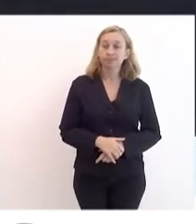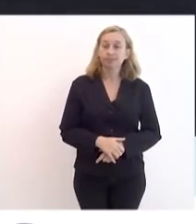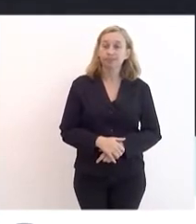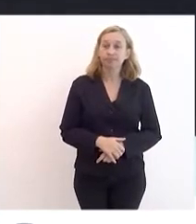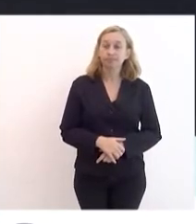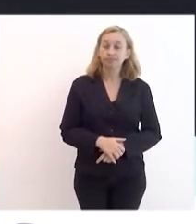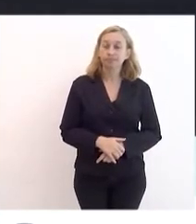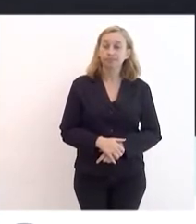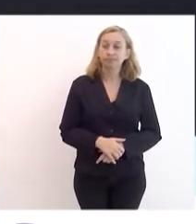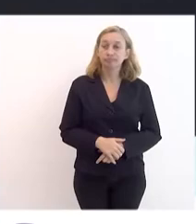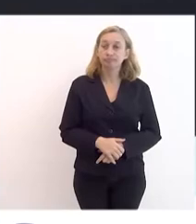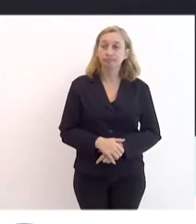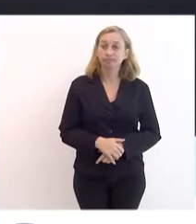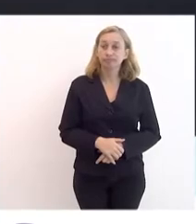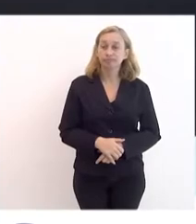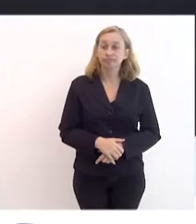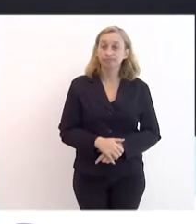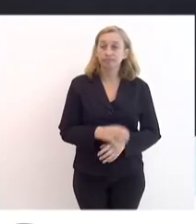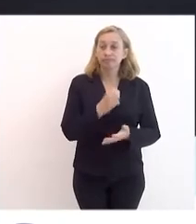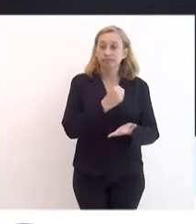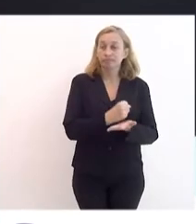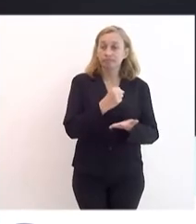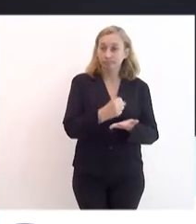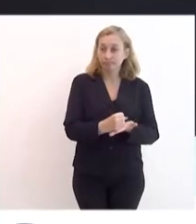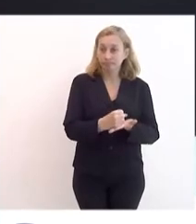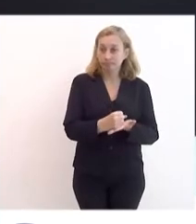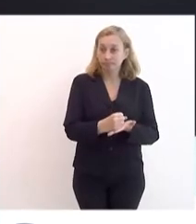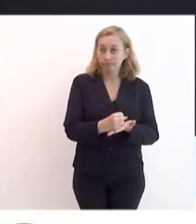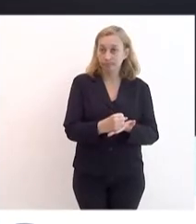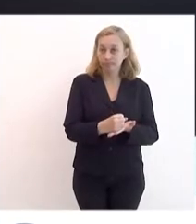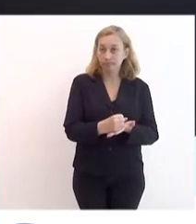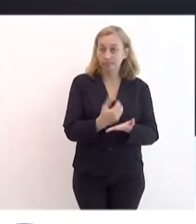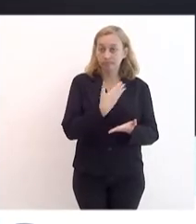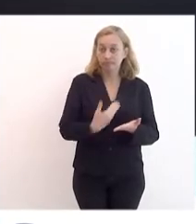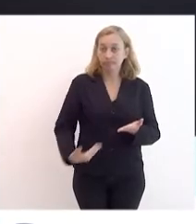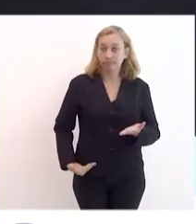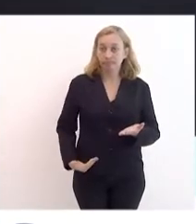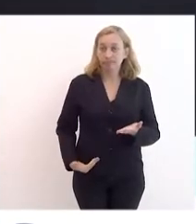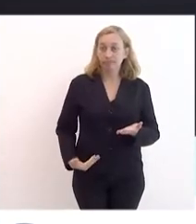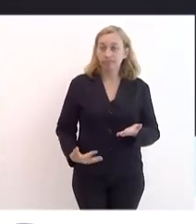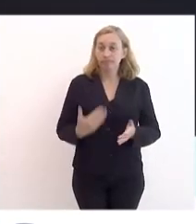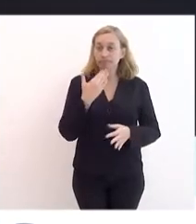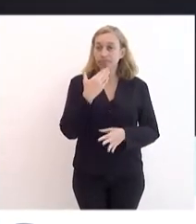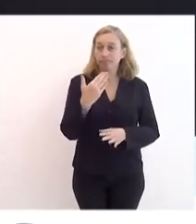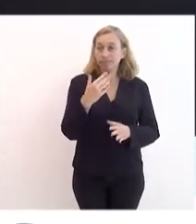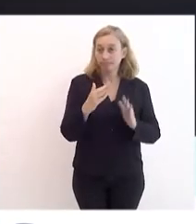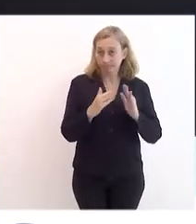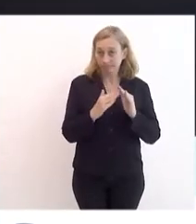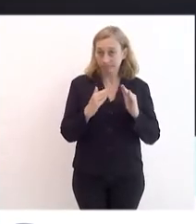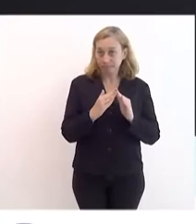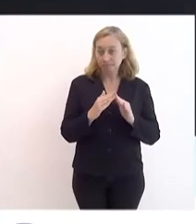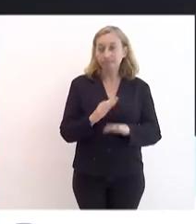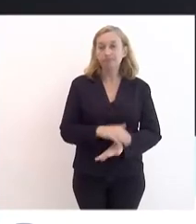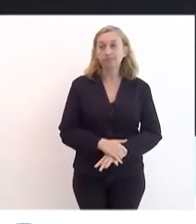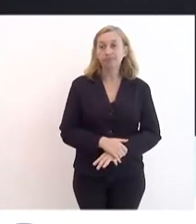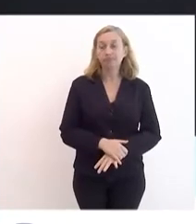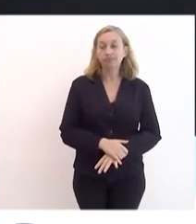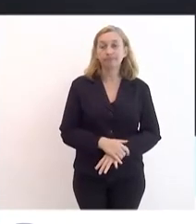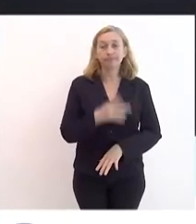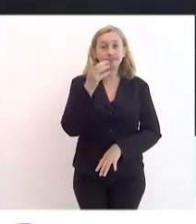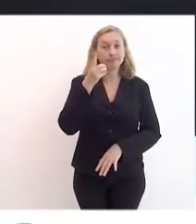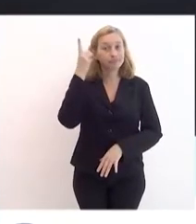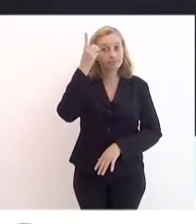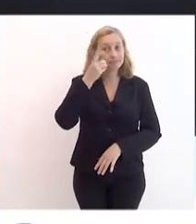integridade para as contratações públicas foi de autoria dessa casa, do